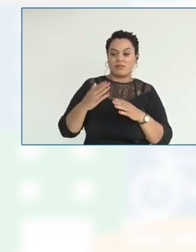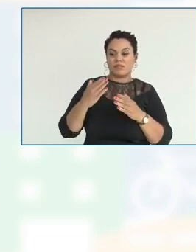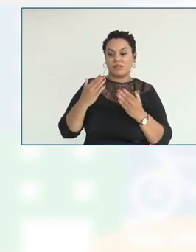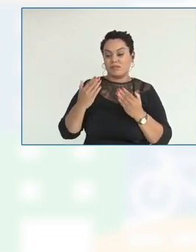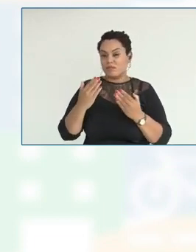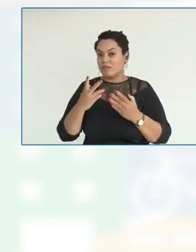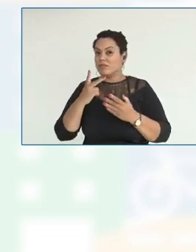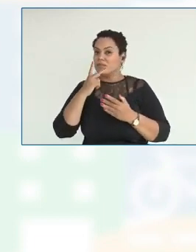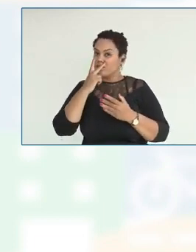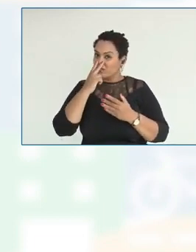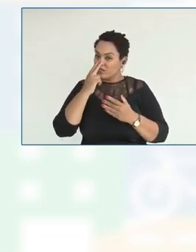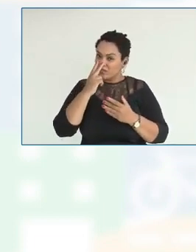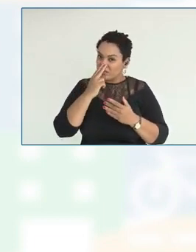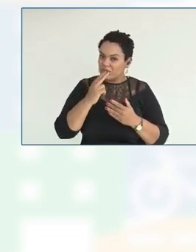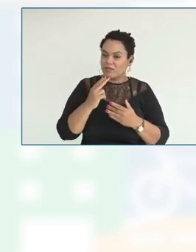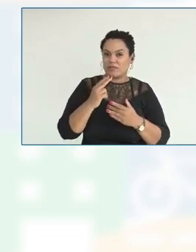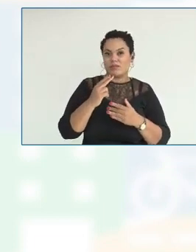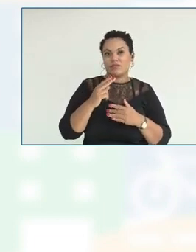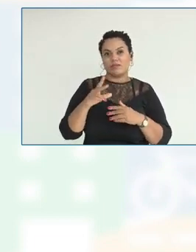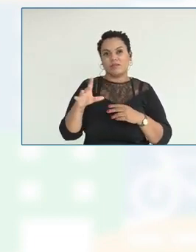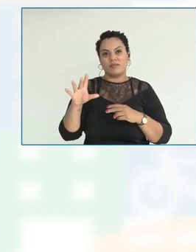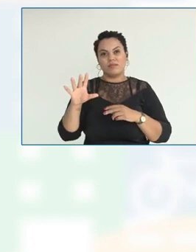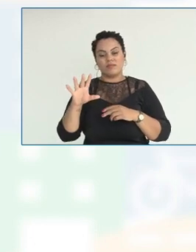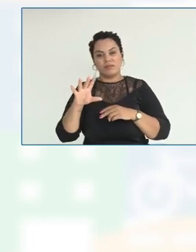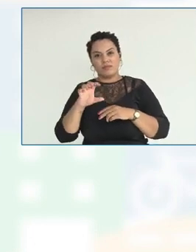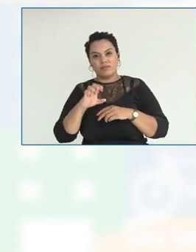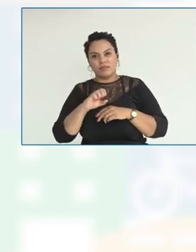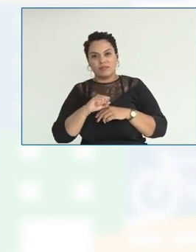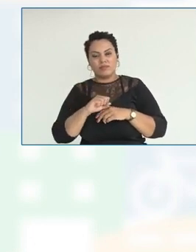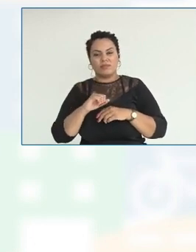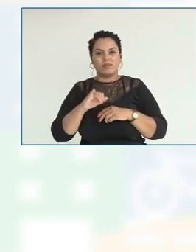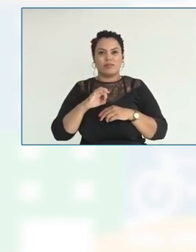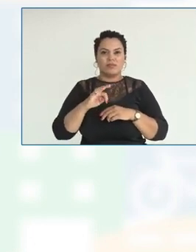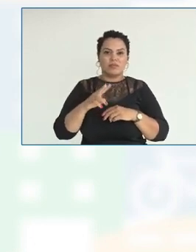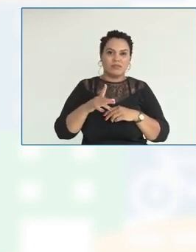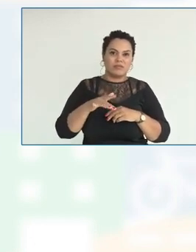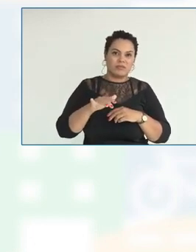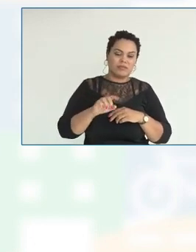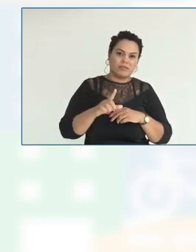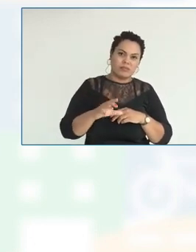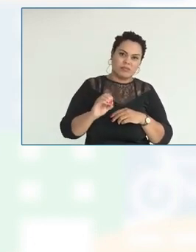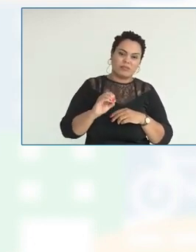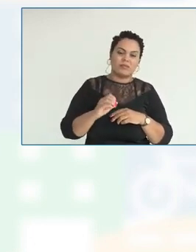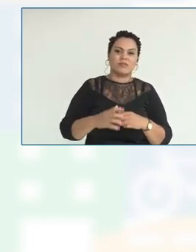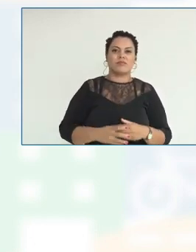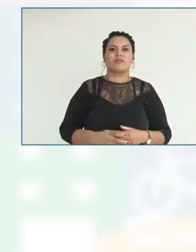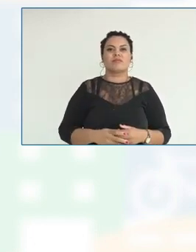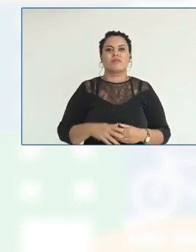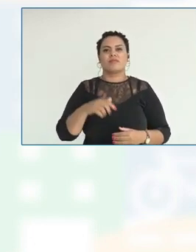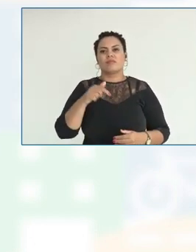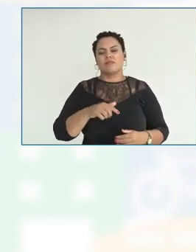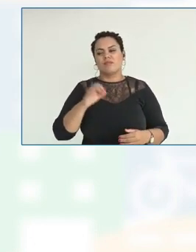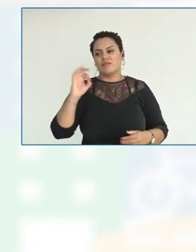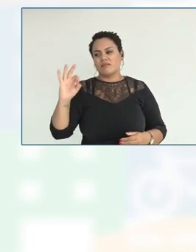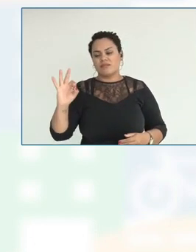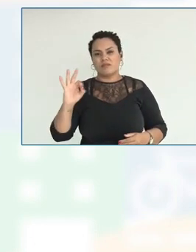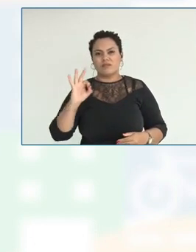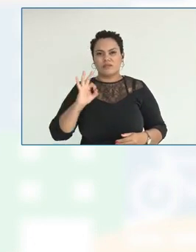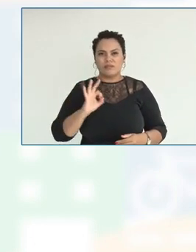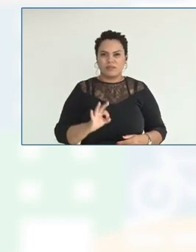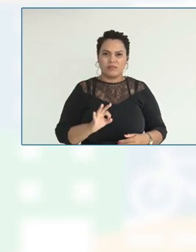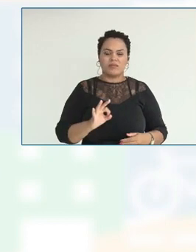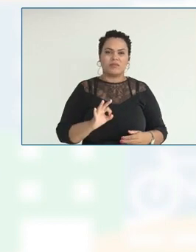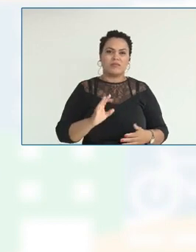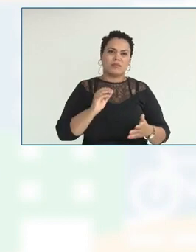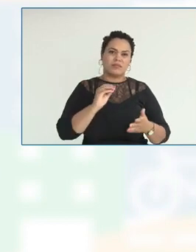intoxicação, a gente parte depois para qualificar essas informações. Aqui eu trago o percentual de incompletude,